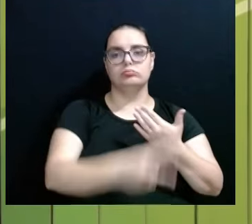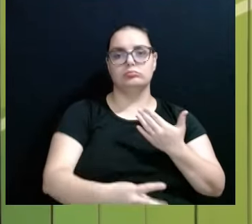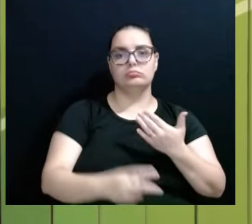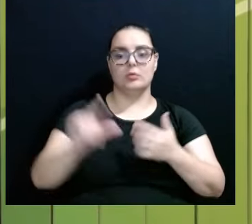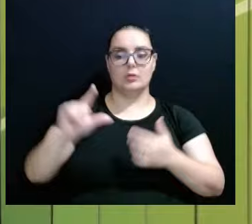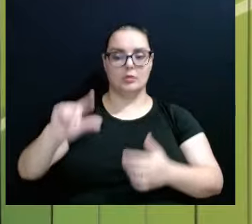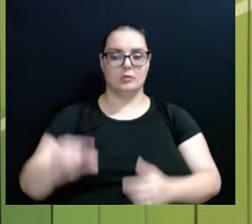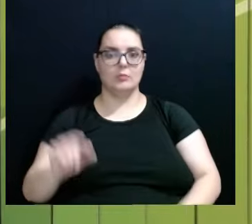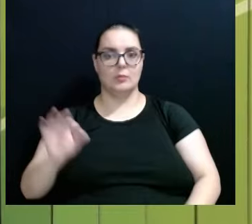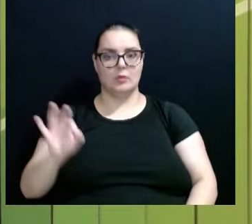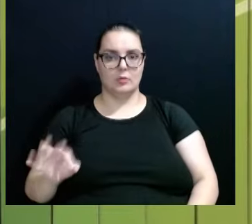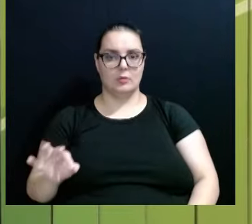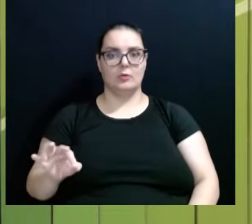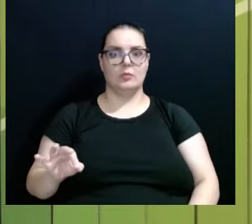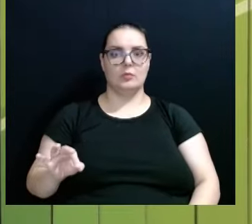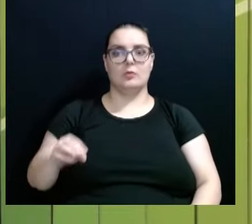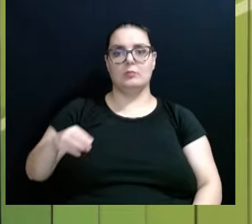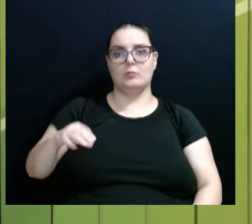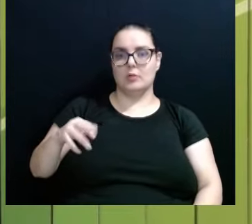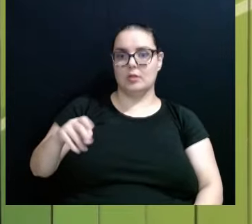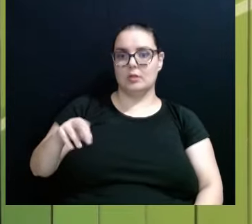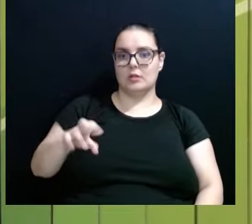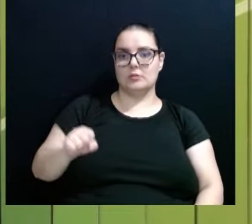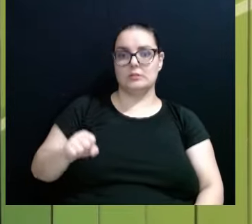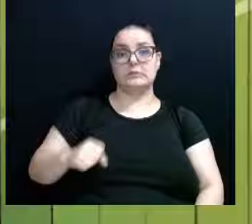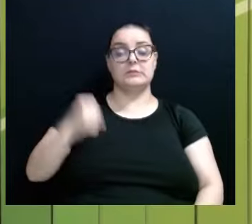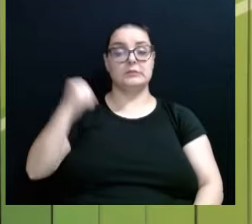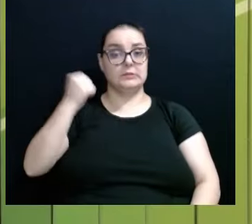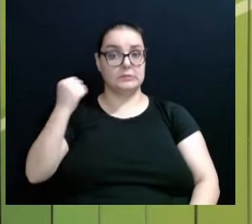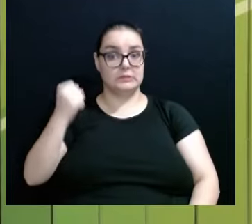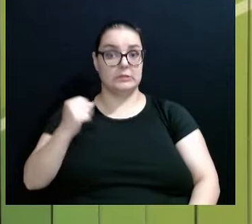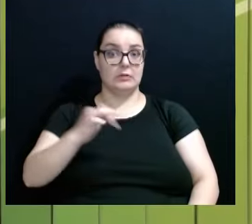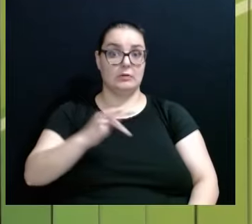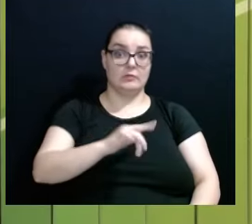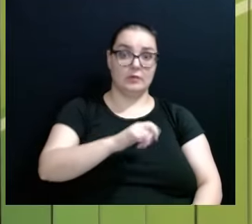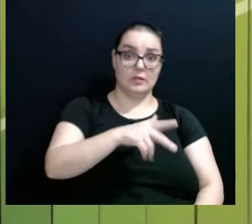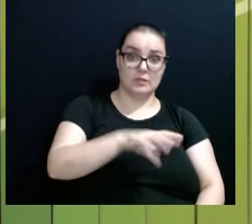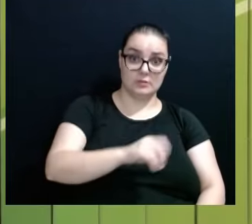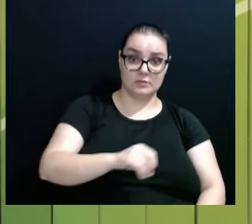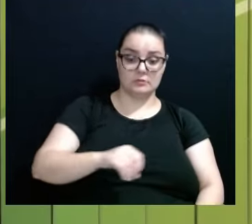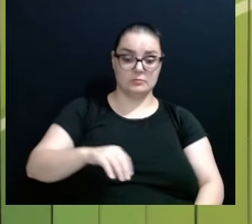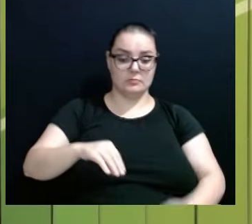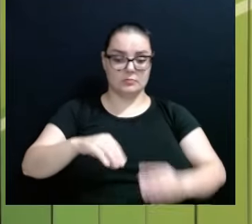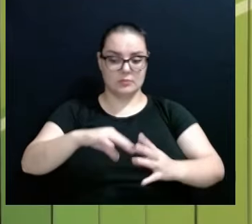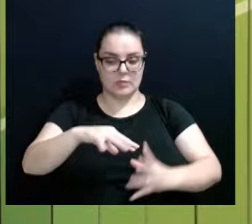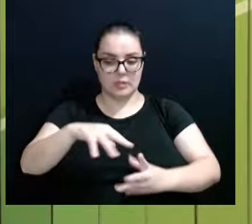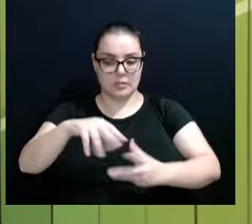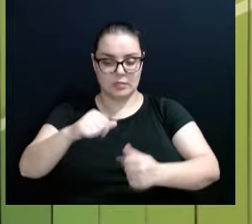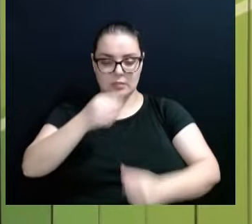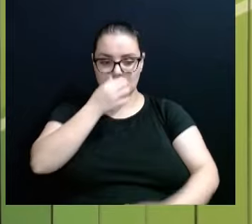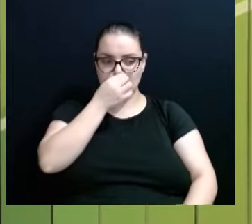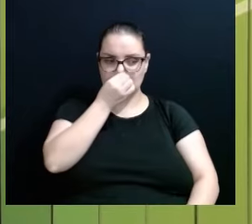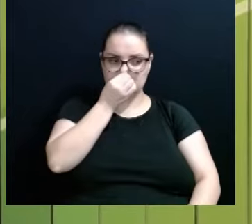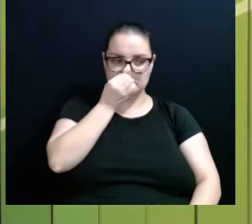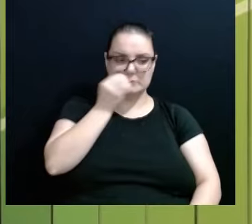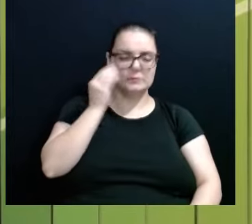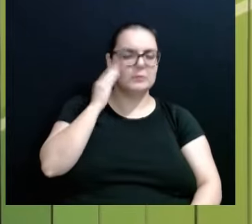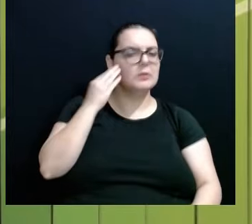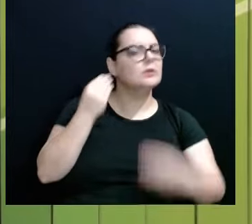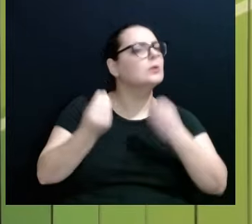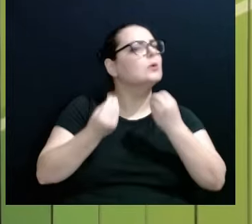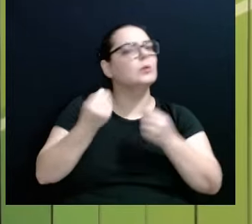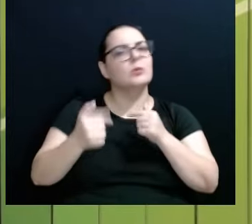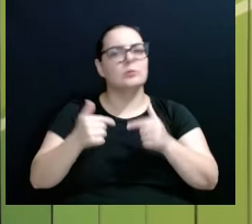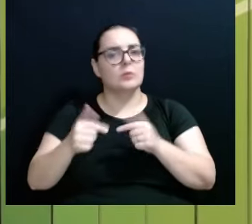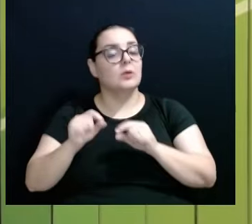e baixa probabilidade e limiares críticos, incluindo pontos de inflexão no sistema terrestre. Mas para a gente